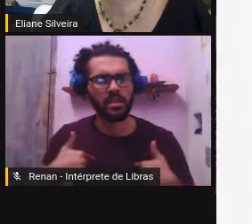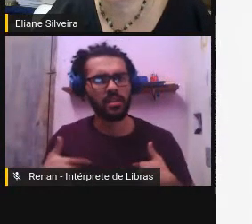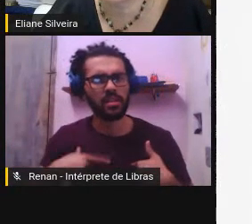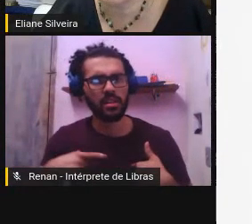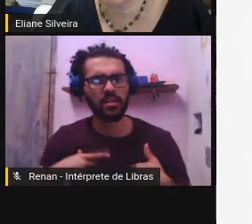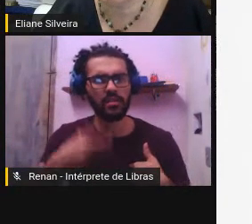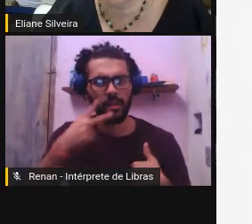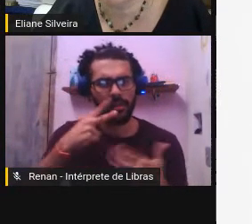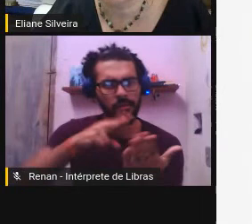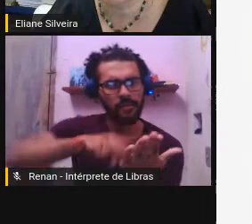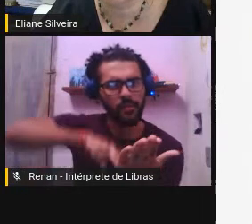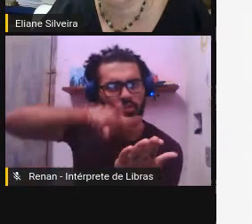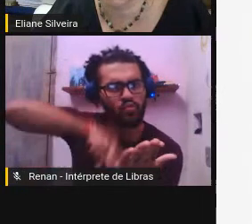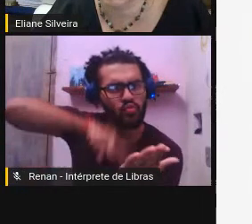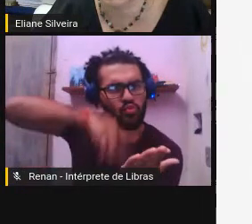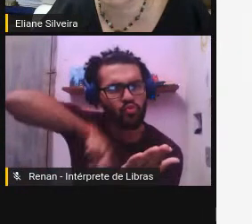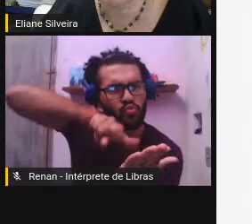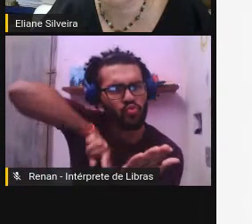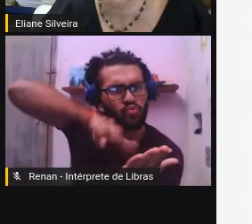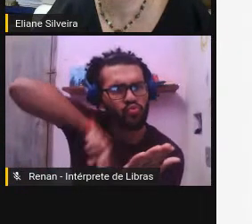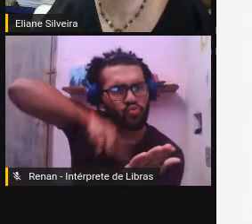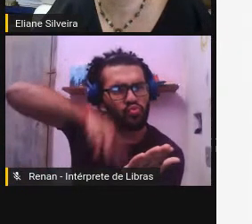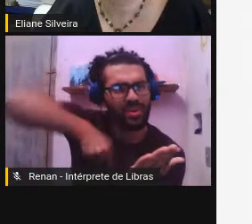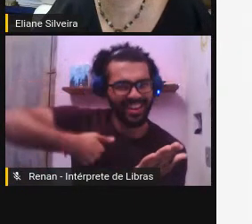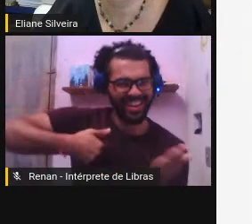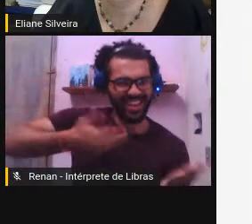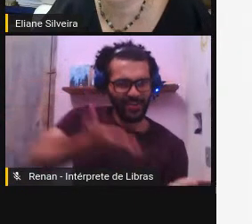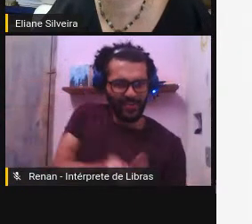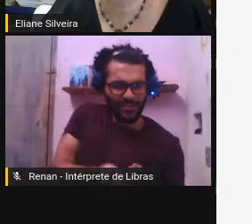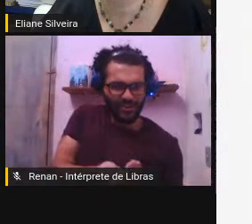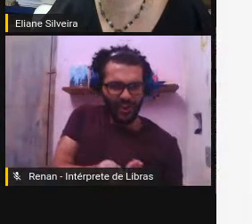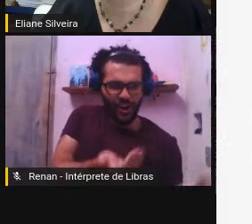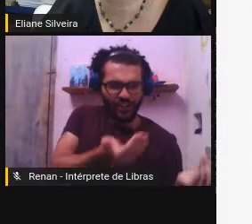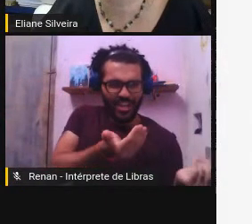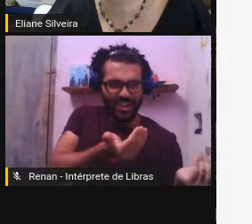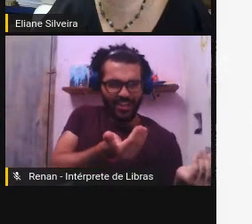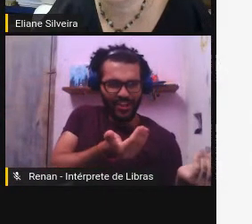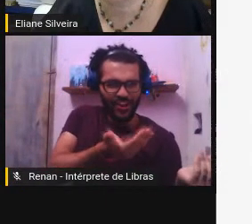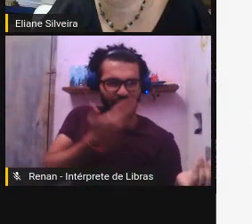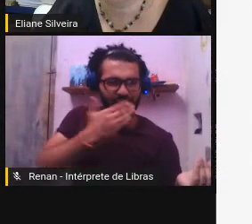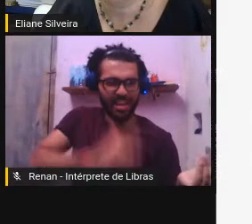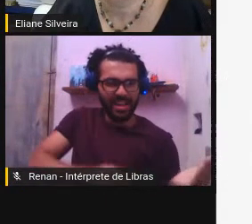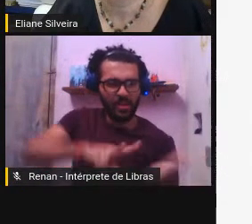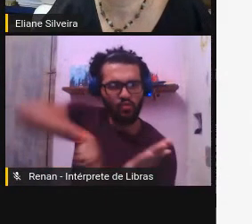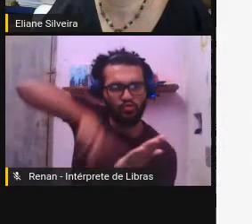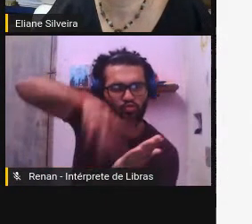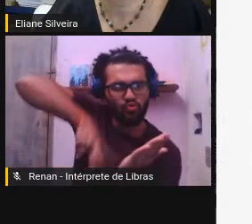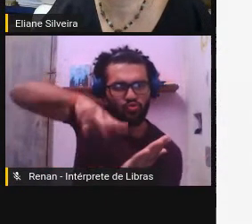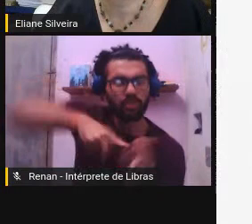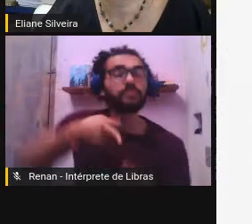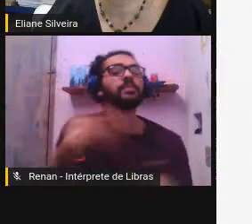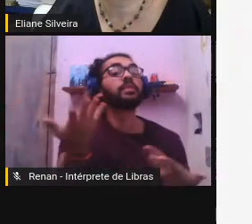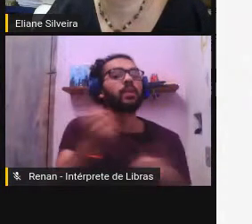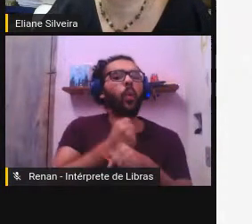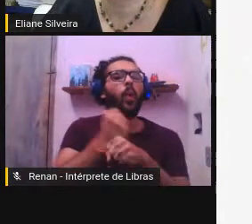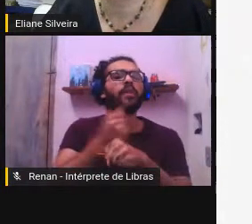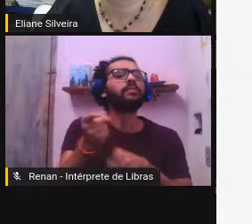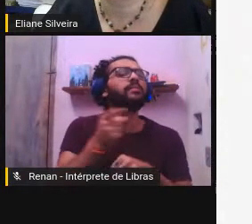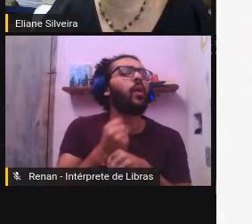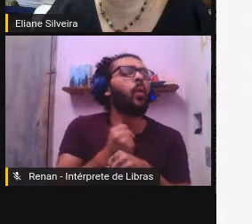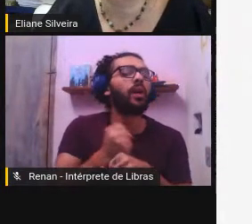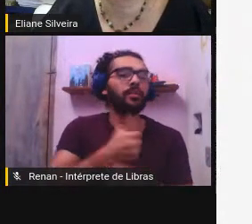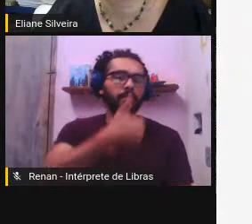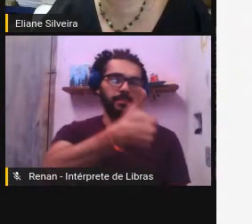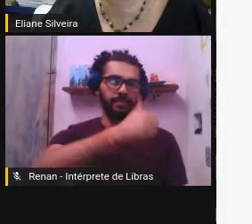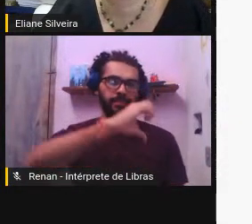bafuradas dessa leitura de infância. O Sossir escreve isso em 1904. Ele morre em